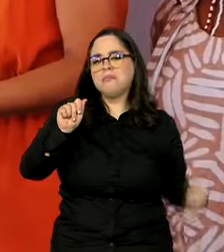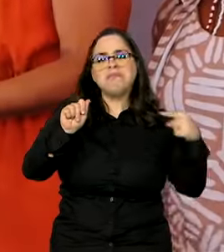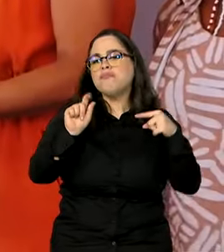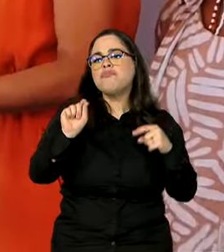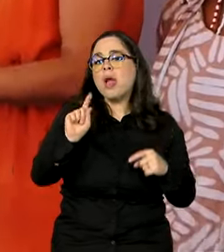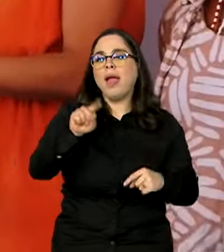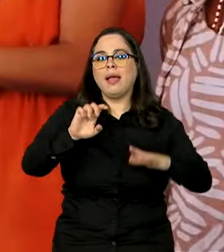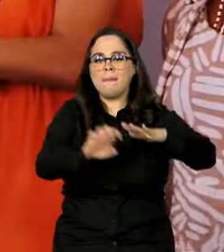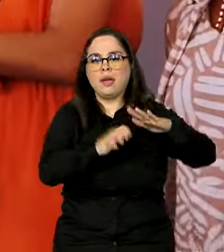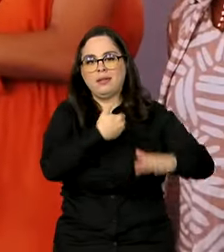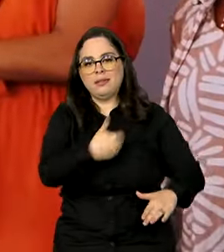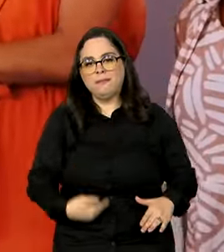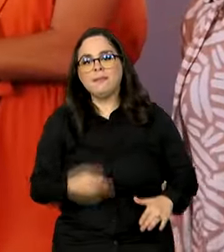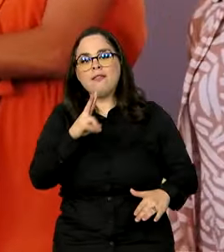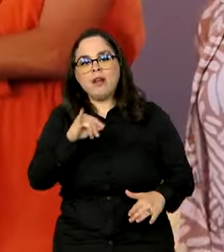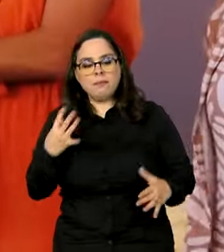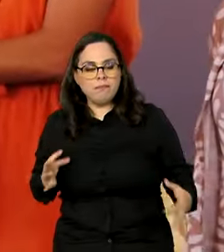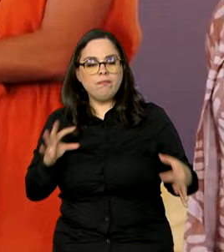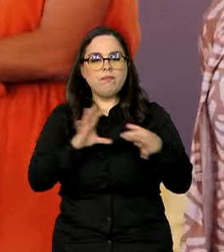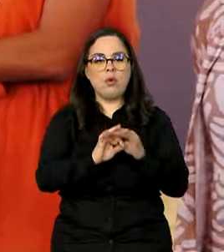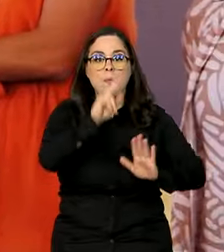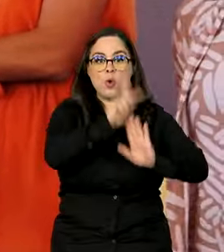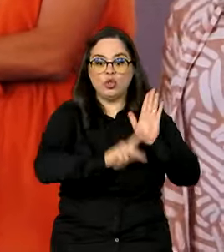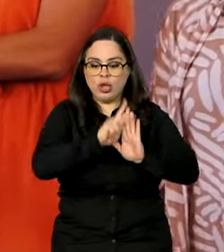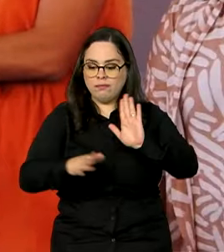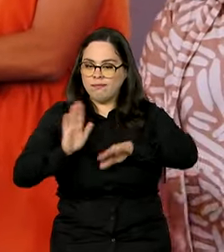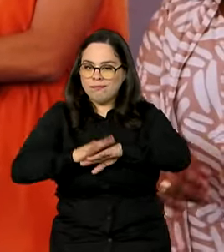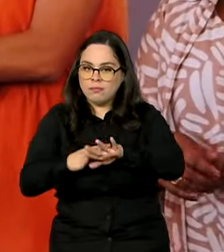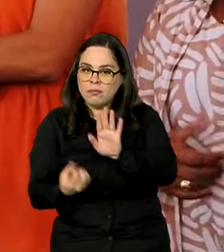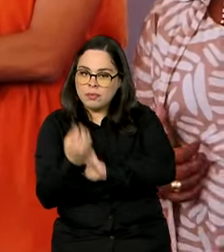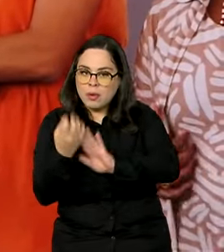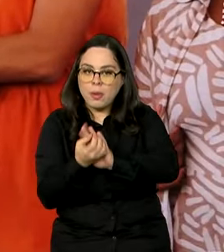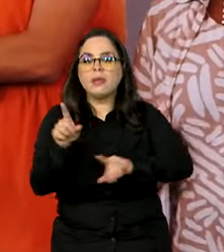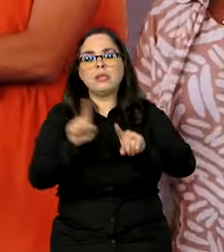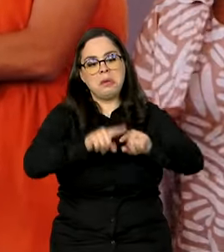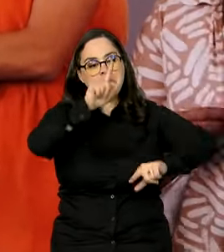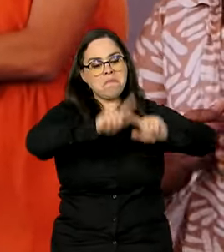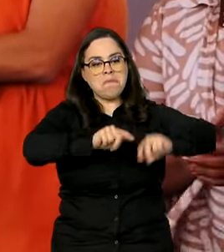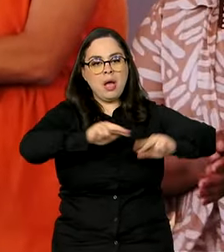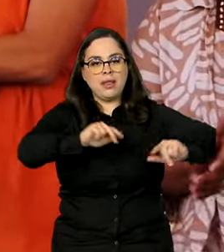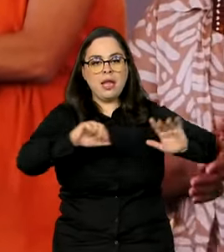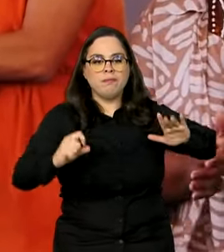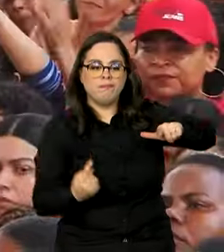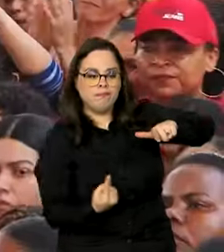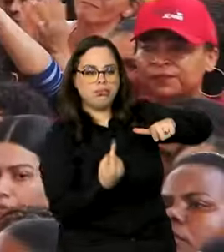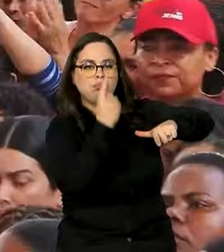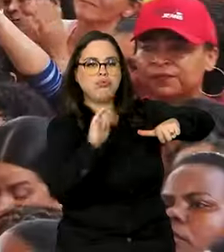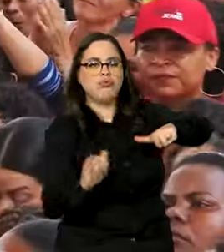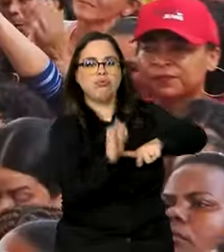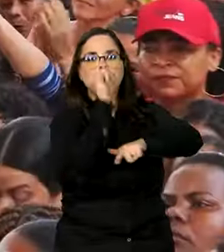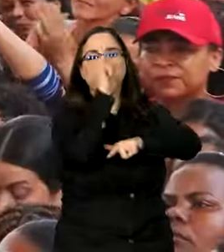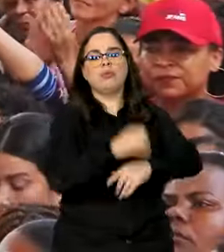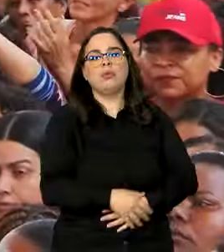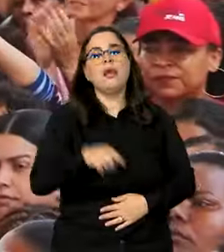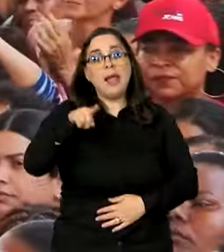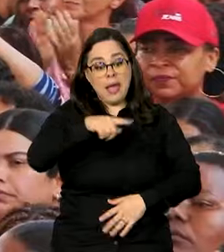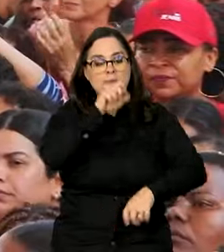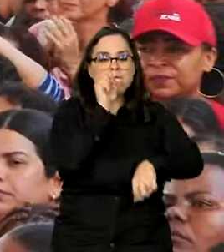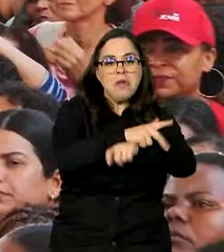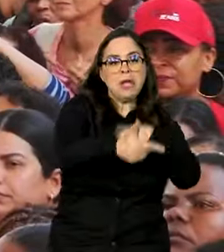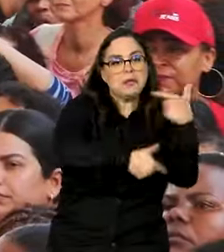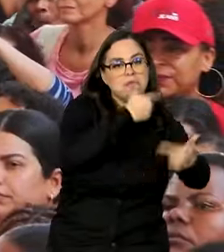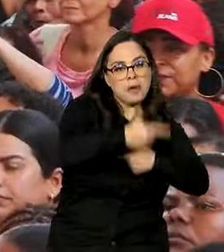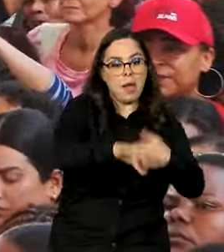pública destinada ao desenvolvimento de projetos e de equipamentos aeroespaciais. É emprego e